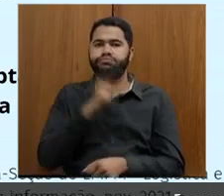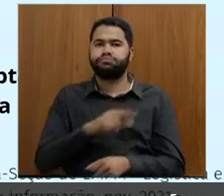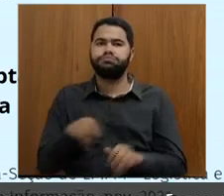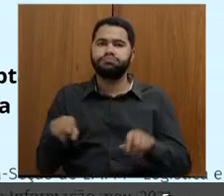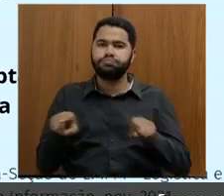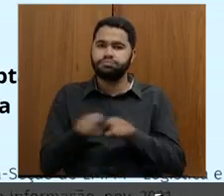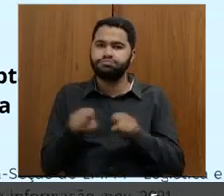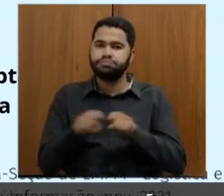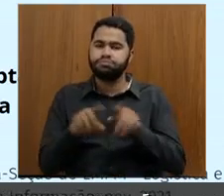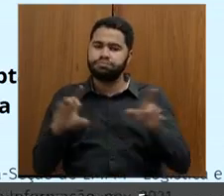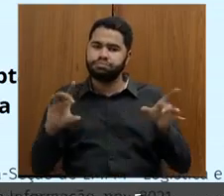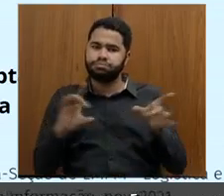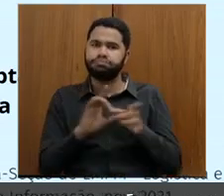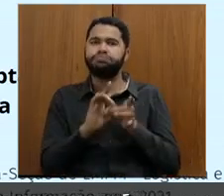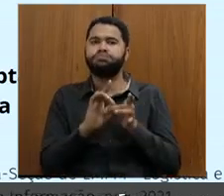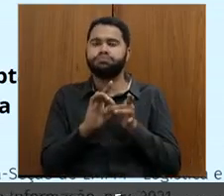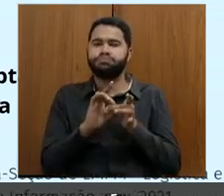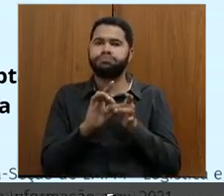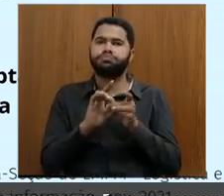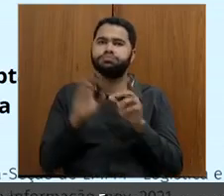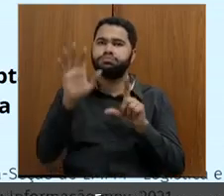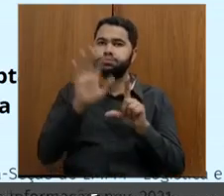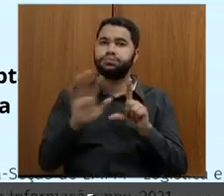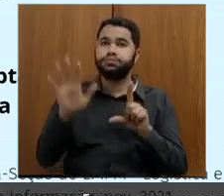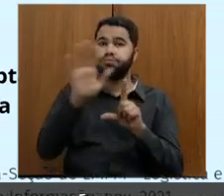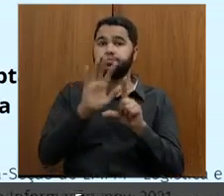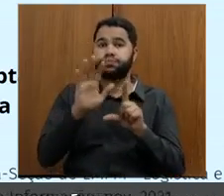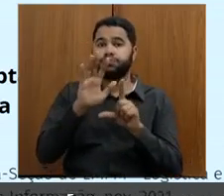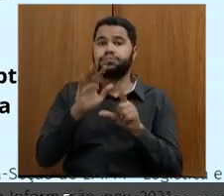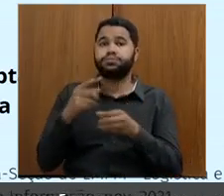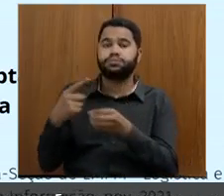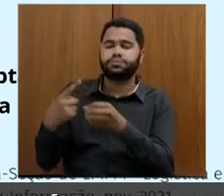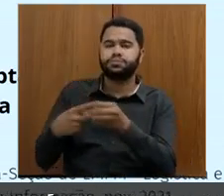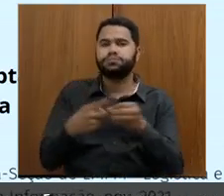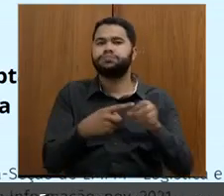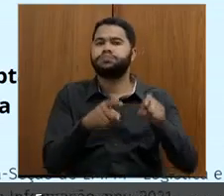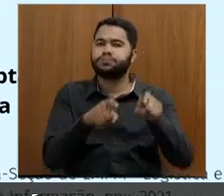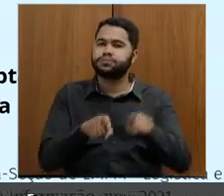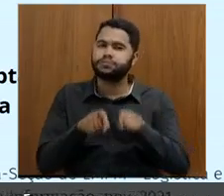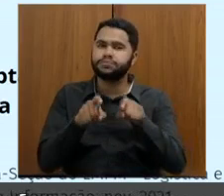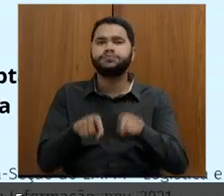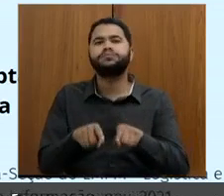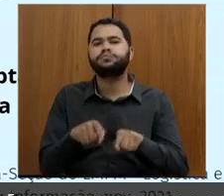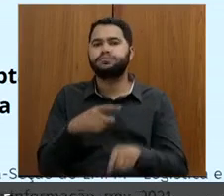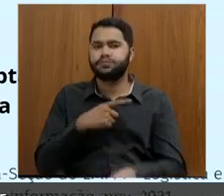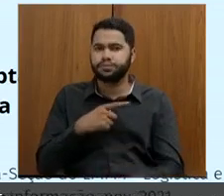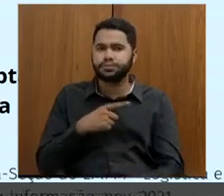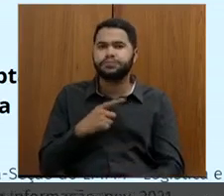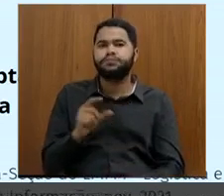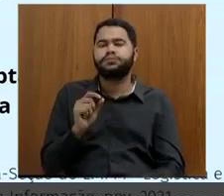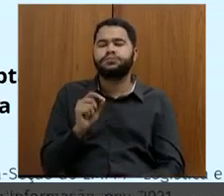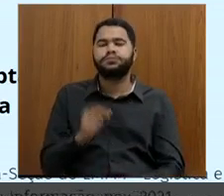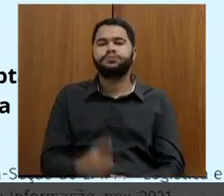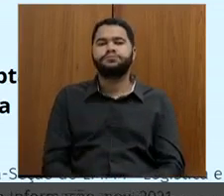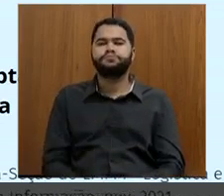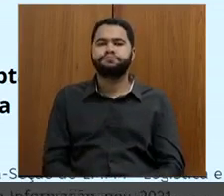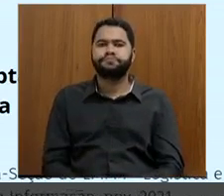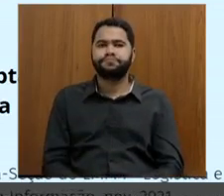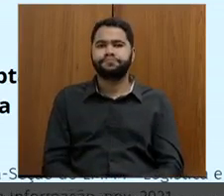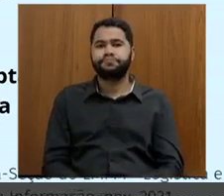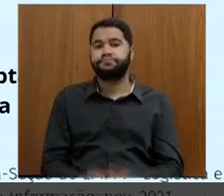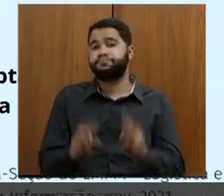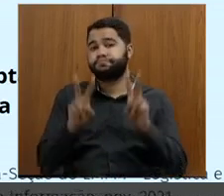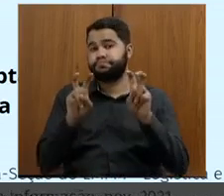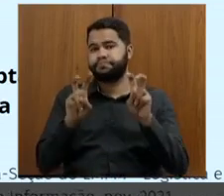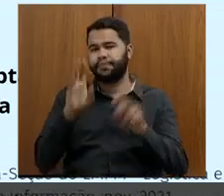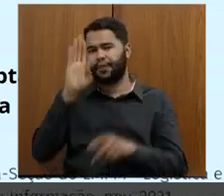faz intercâmbio e de imagens então nas cidades do interior nós estamos aí cercando entre